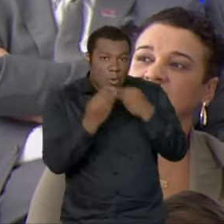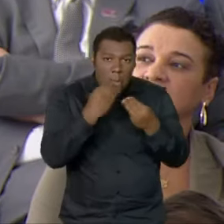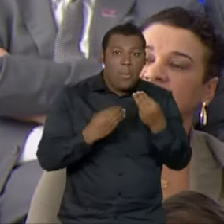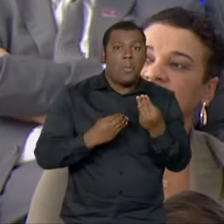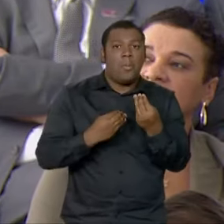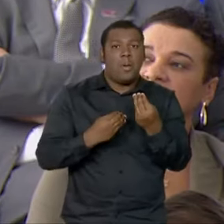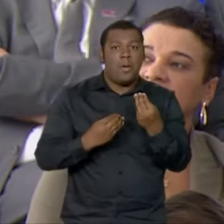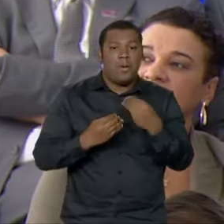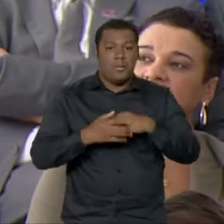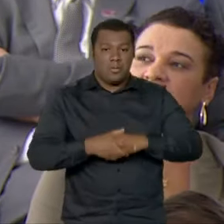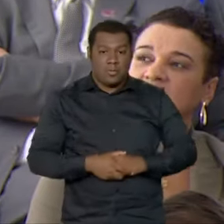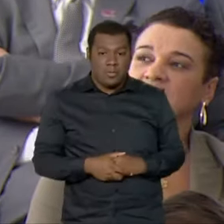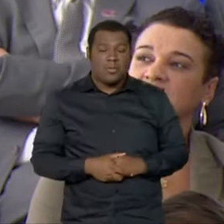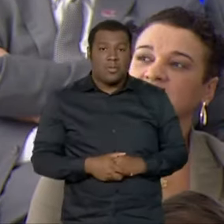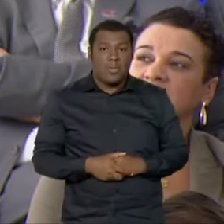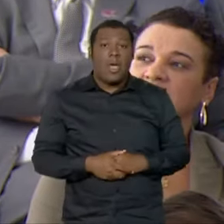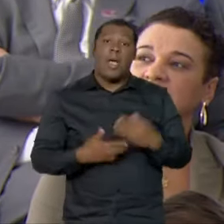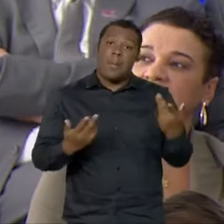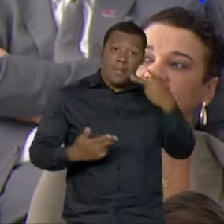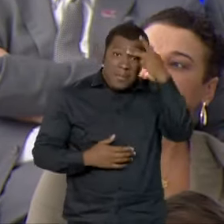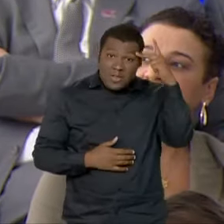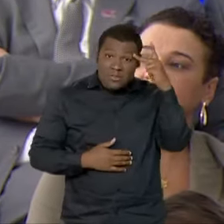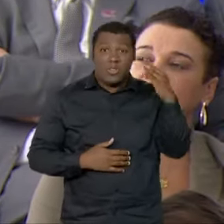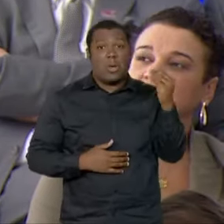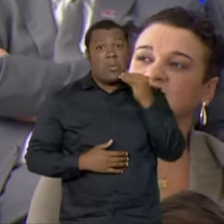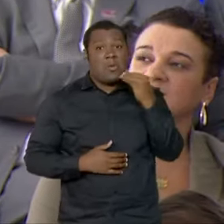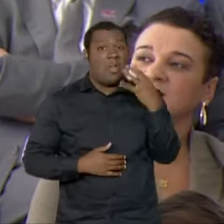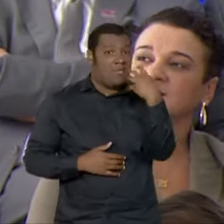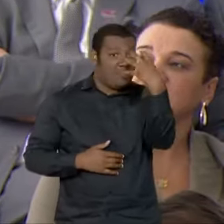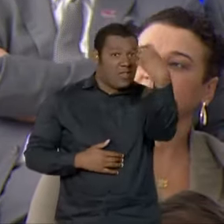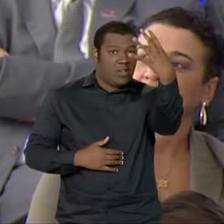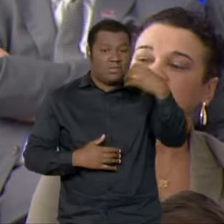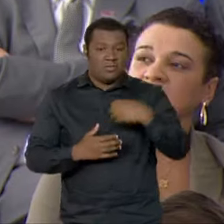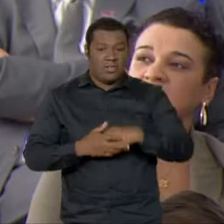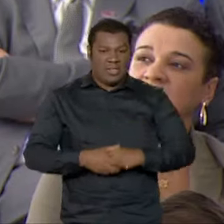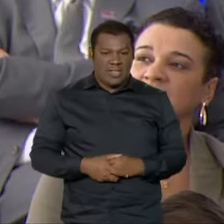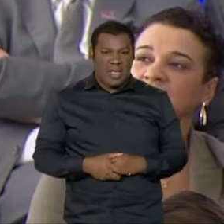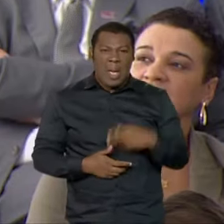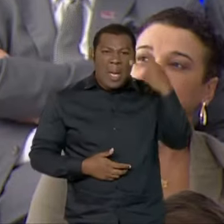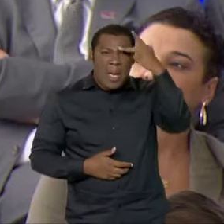país que nós sonhamos. Nós não queremos um país que eternamente dependa de um Bolsa